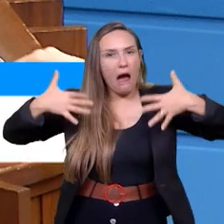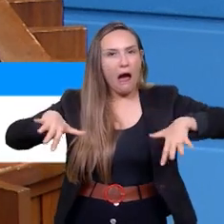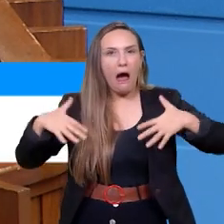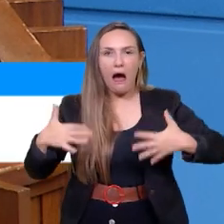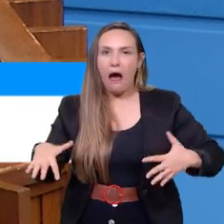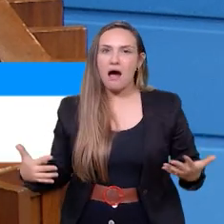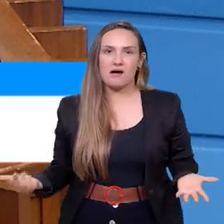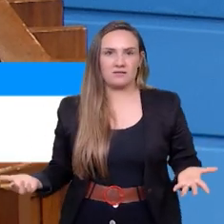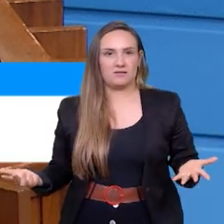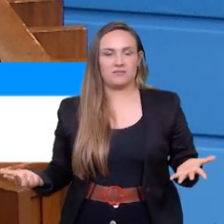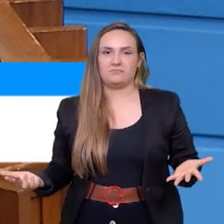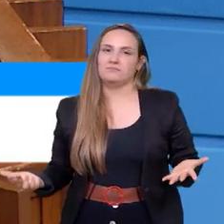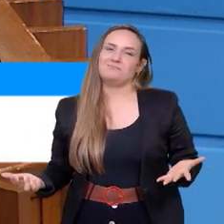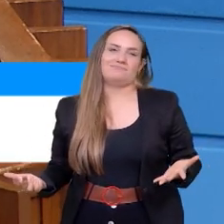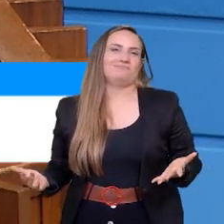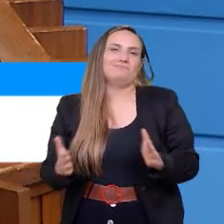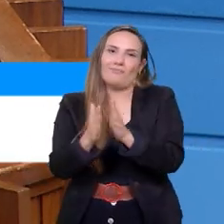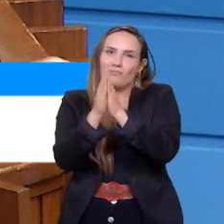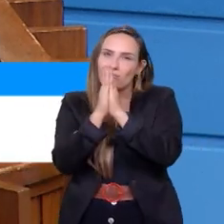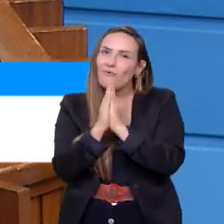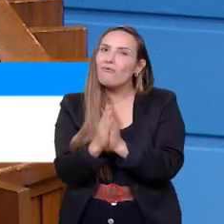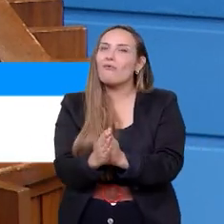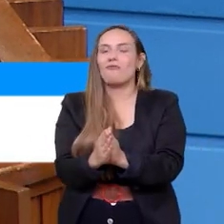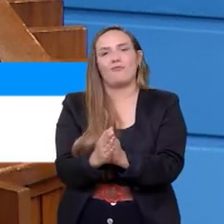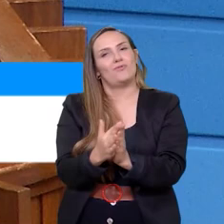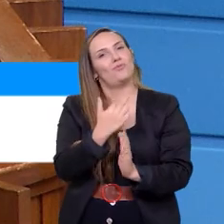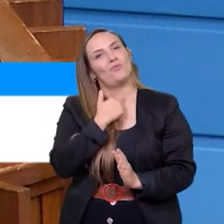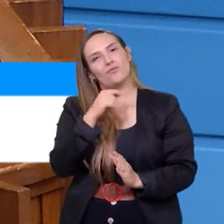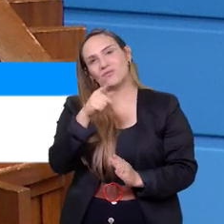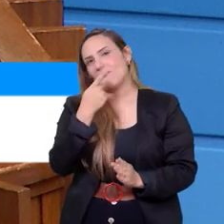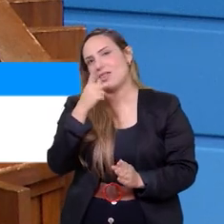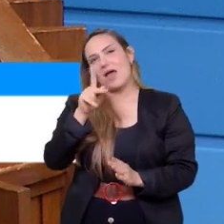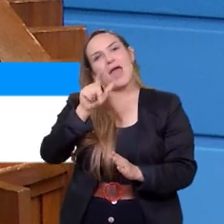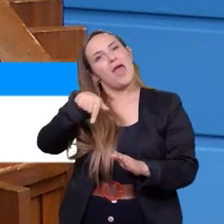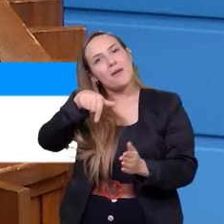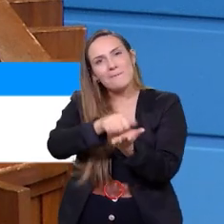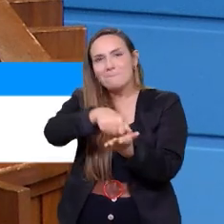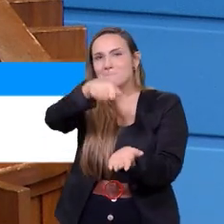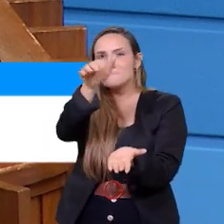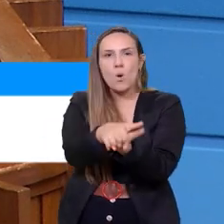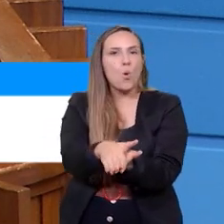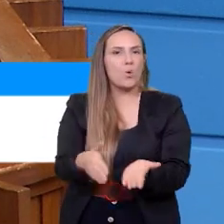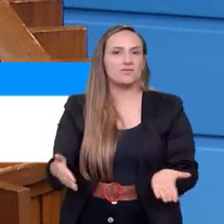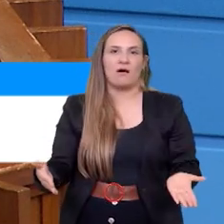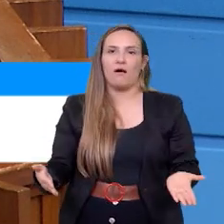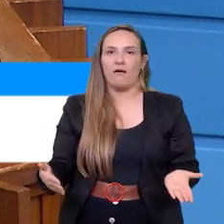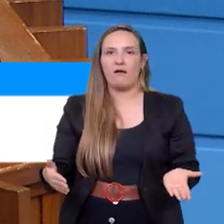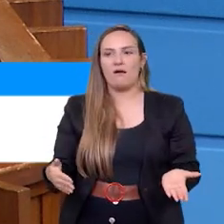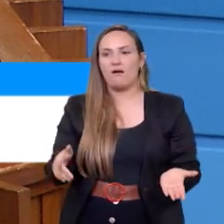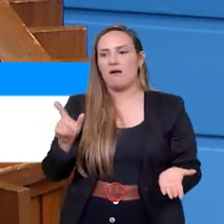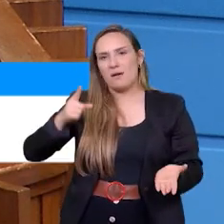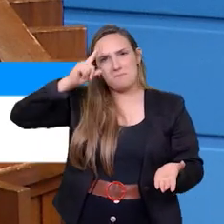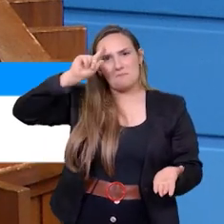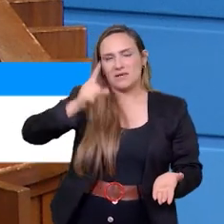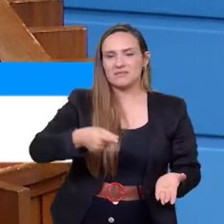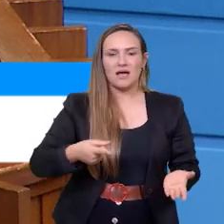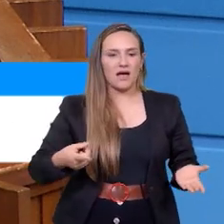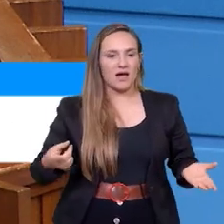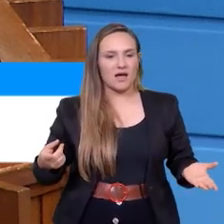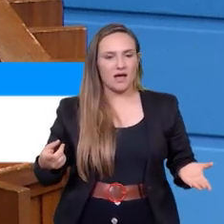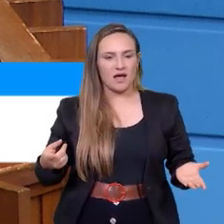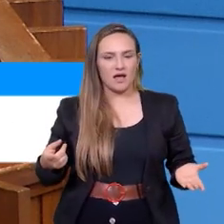ao CMO então não me venha falar de multar essas pessoas de